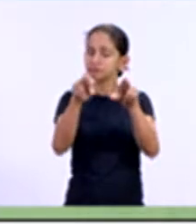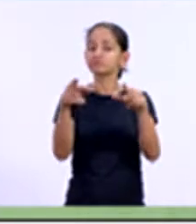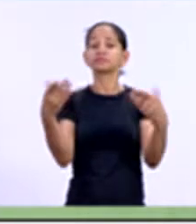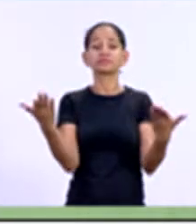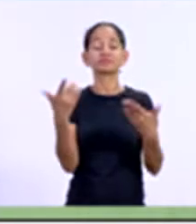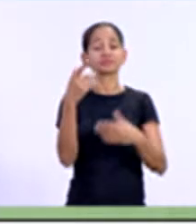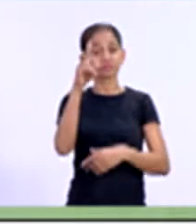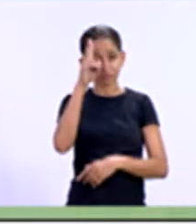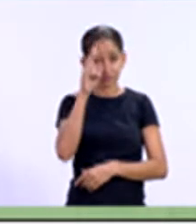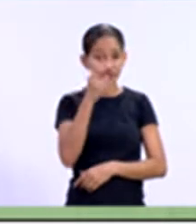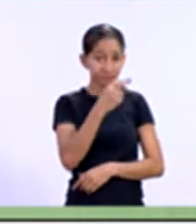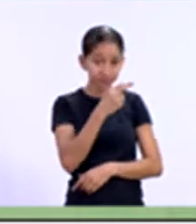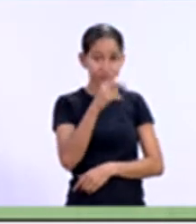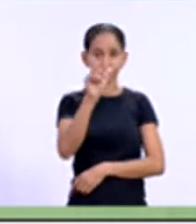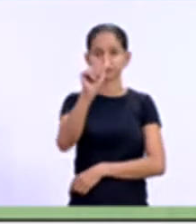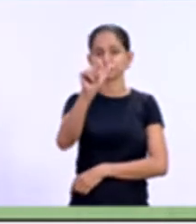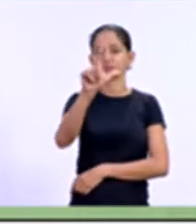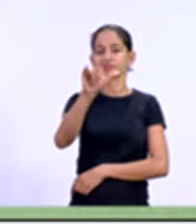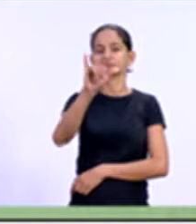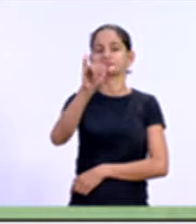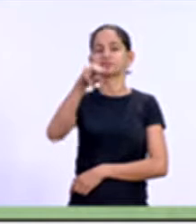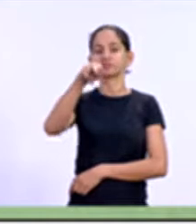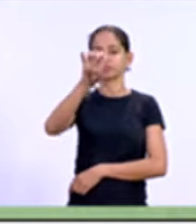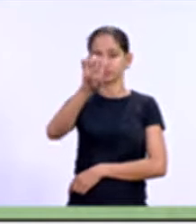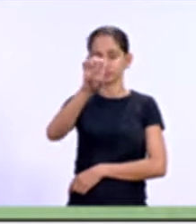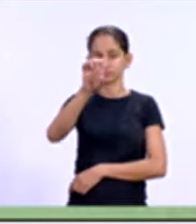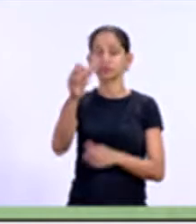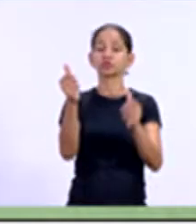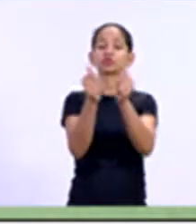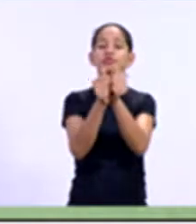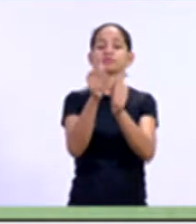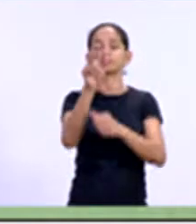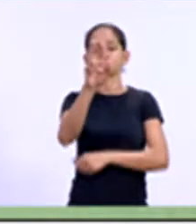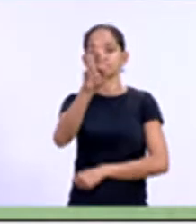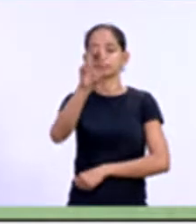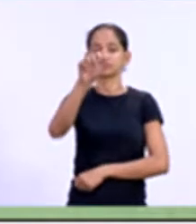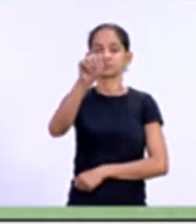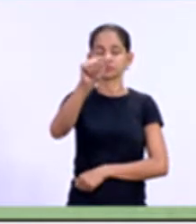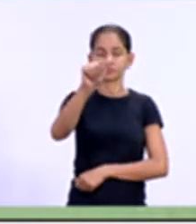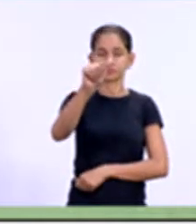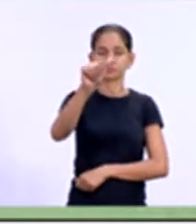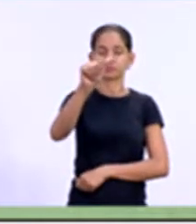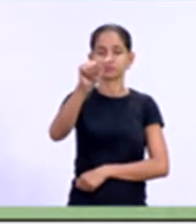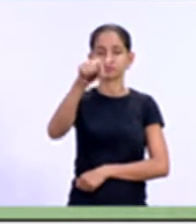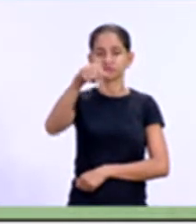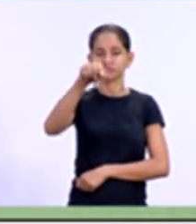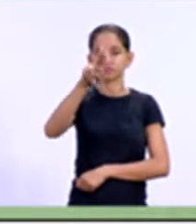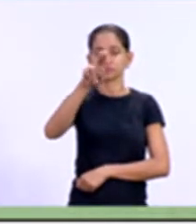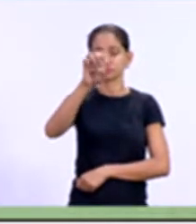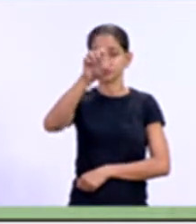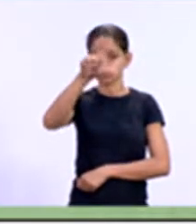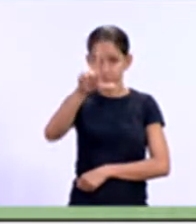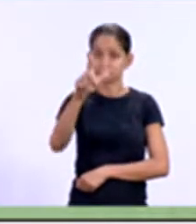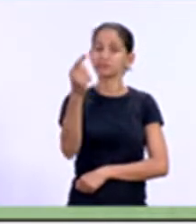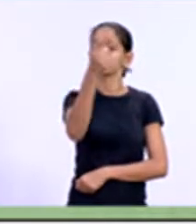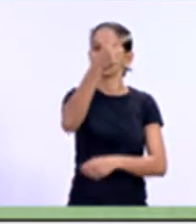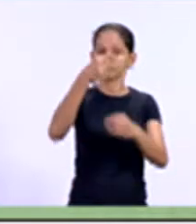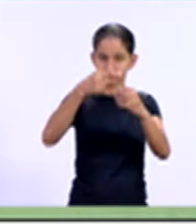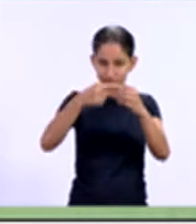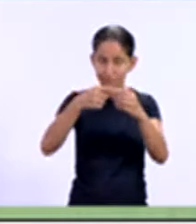veio da Aline Pereira e da Raquel, de São Miguel do Guaporé.